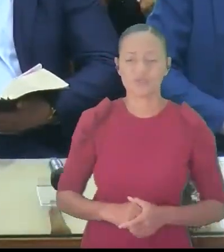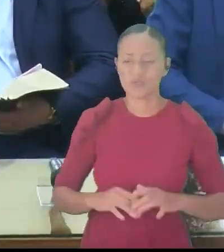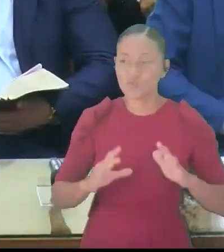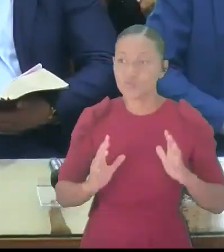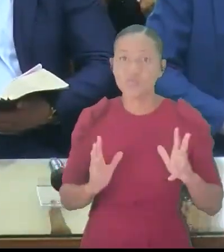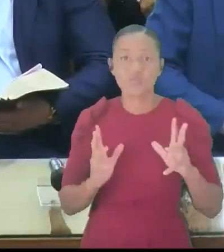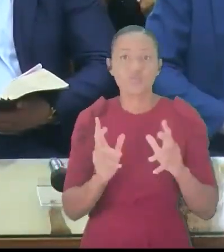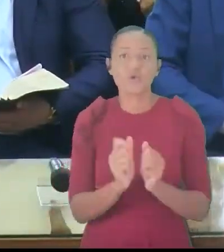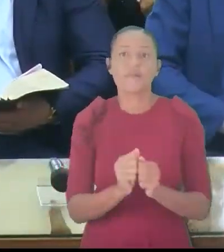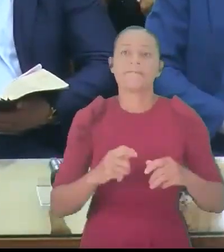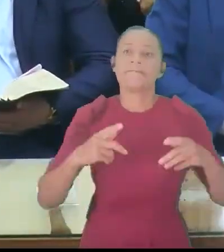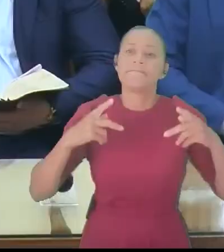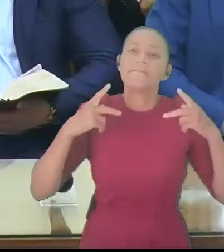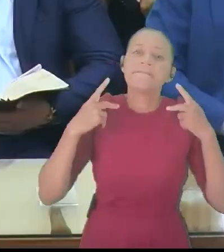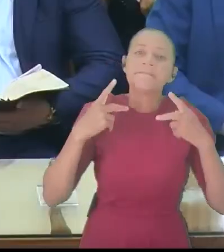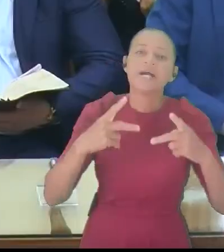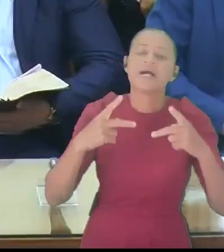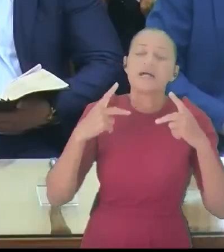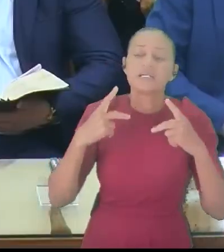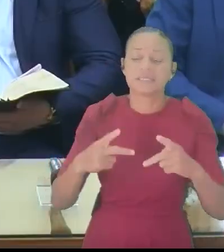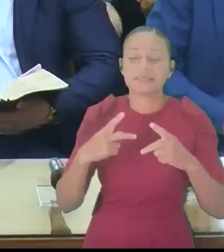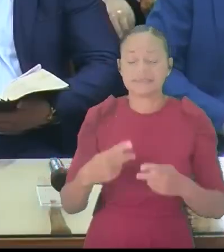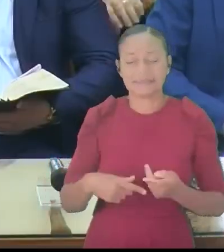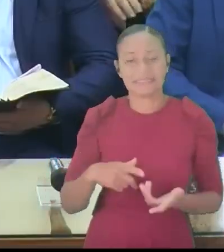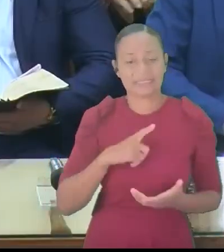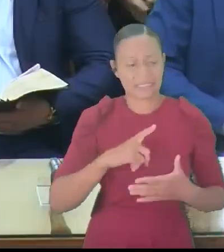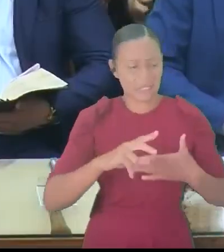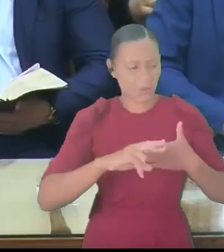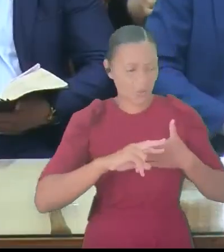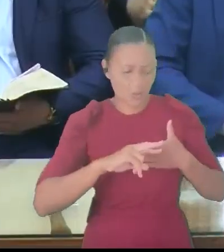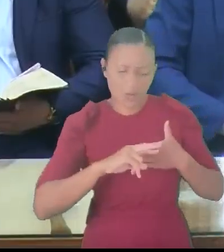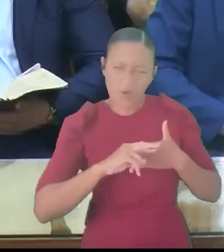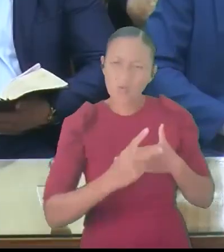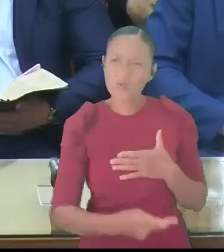Toda pregação tem uma reação infernal.